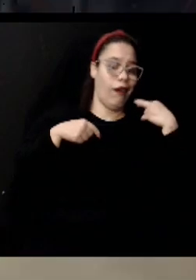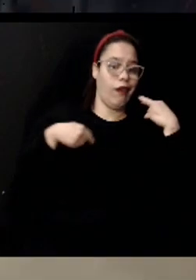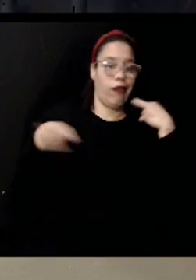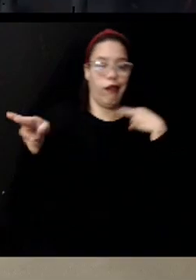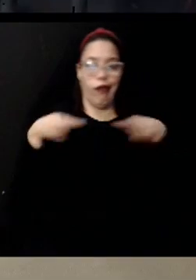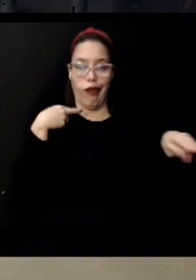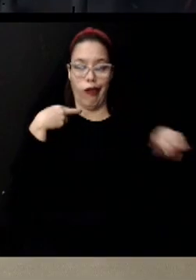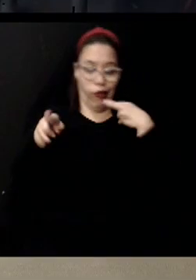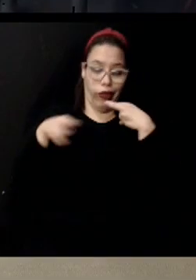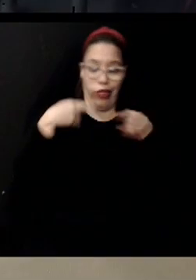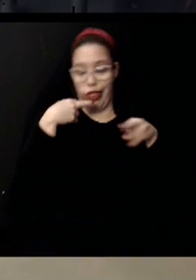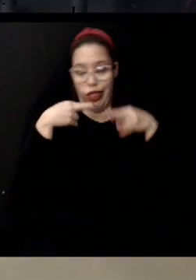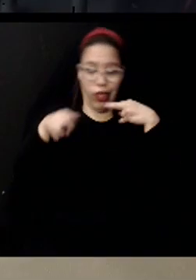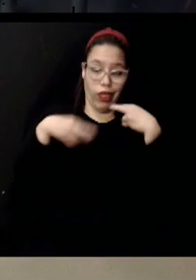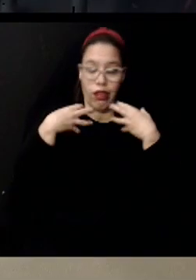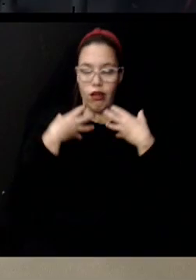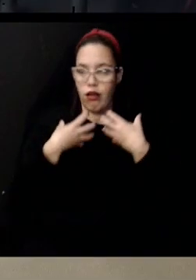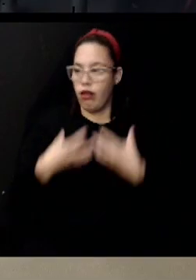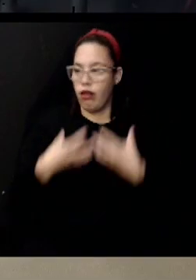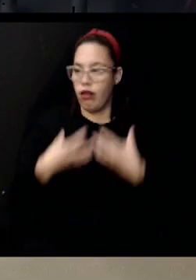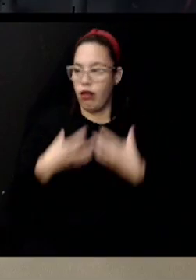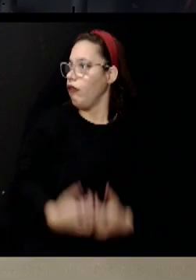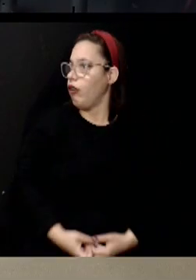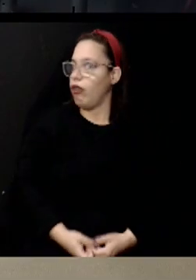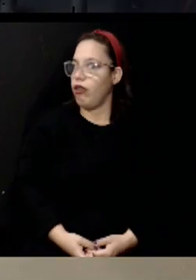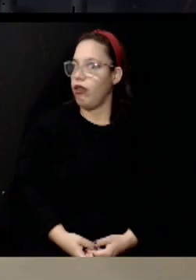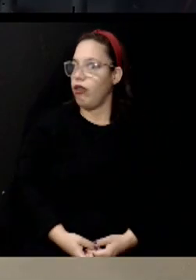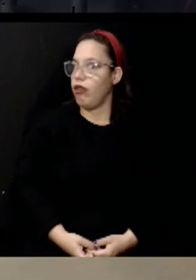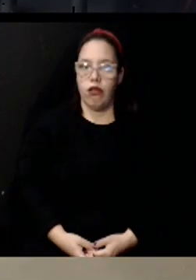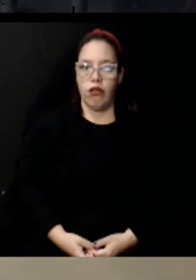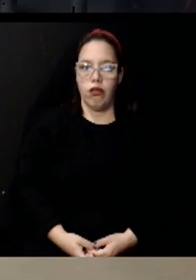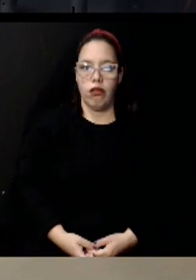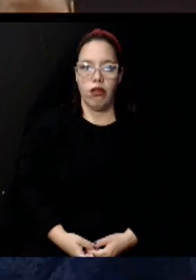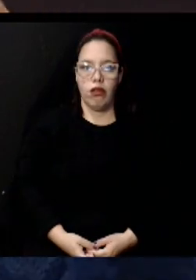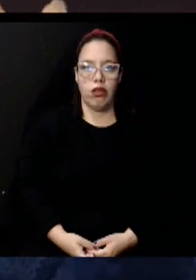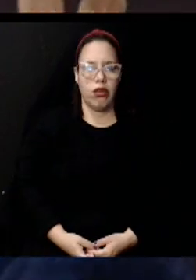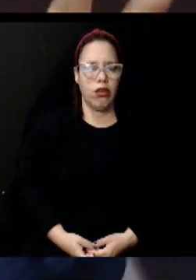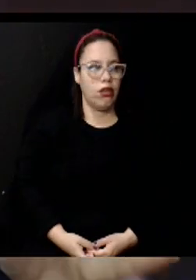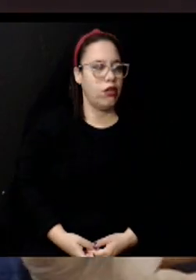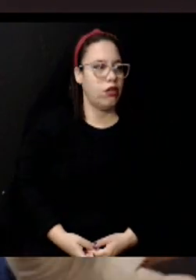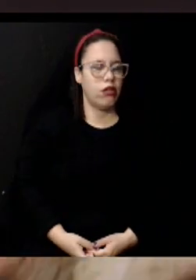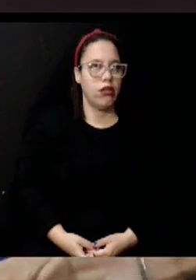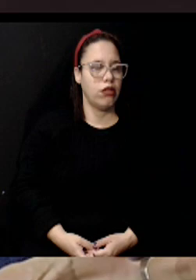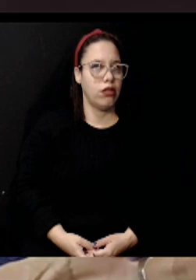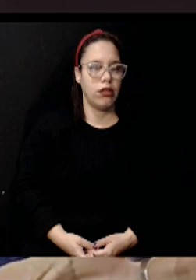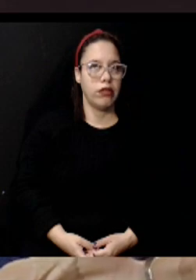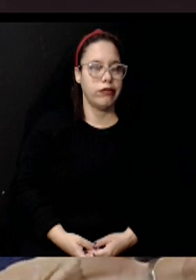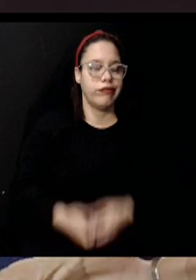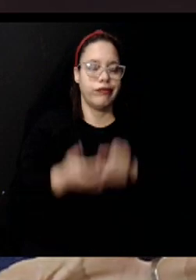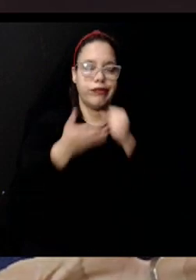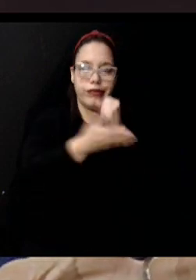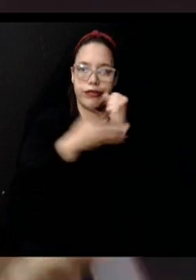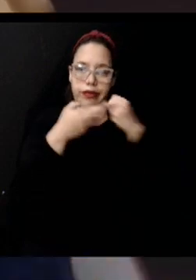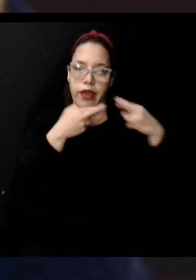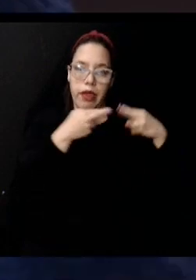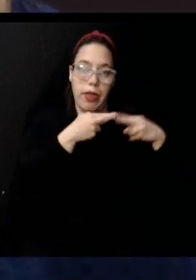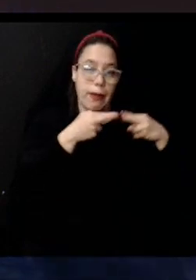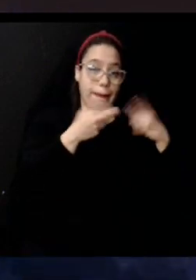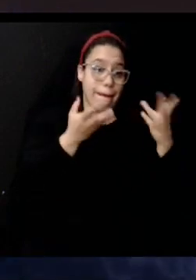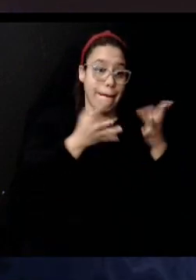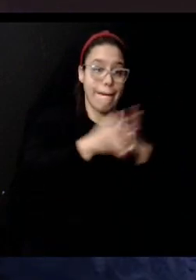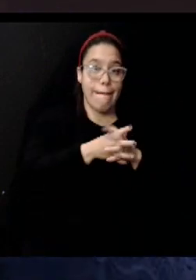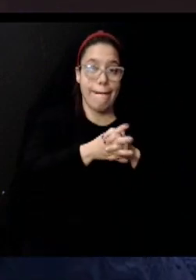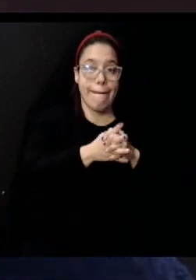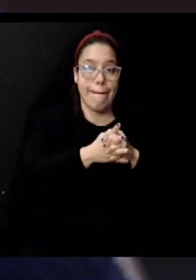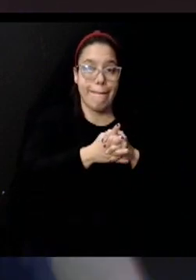quem que Tiroteio. aguenta viver desse exato, jeito? Aí e aí começa o tiroteio. sentar Ai, ai, porque ai. a base de qualquer relacionamento, Uhum, né, de qualquer